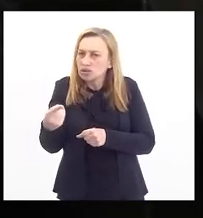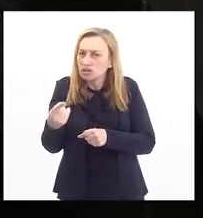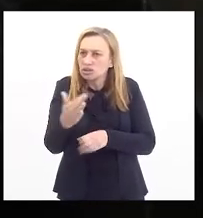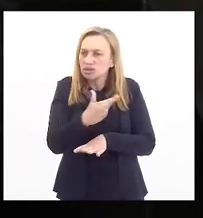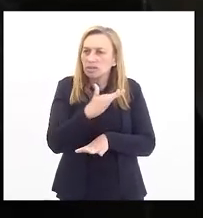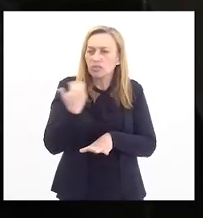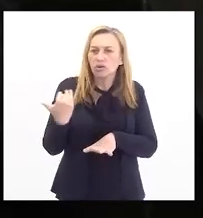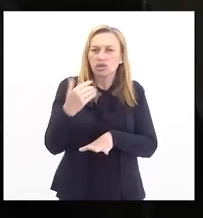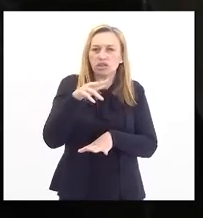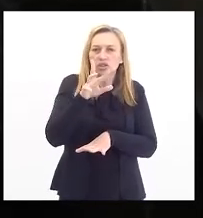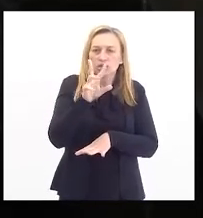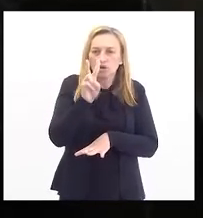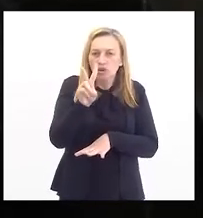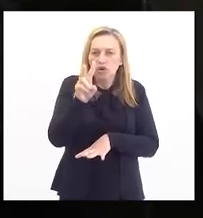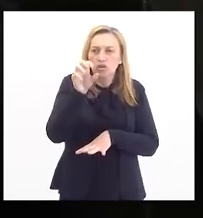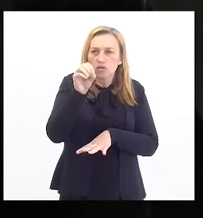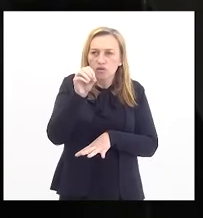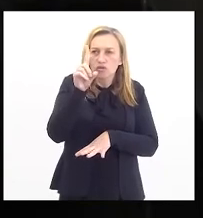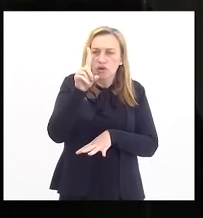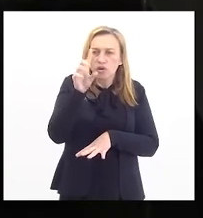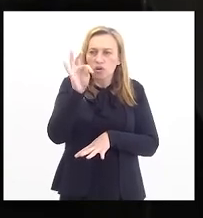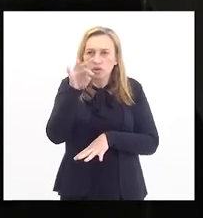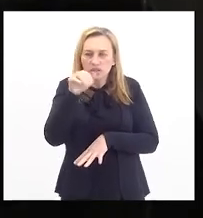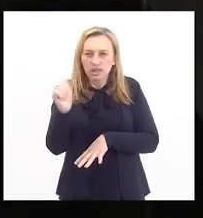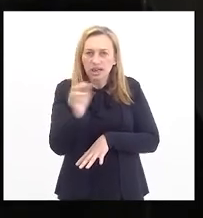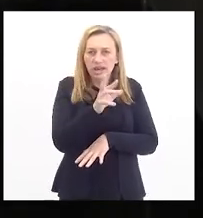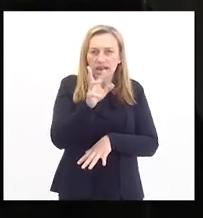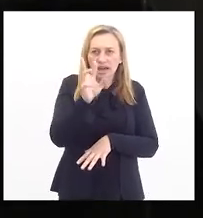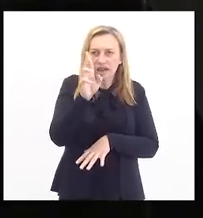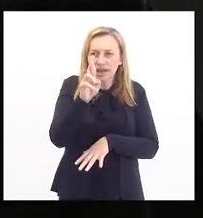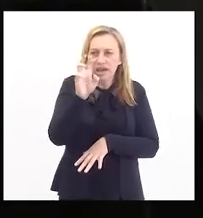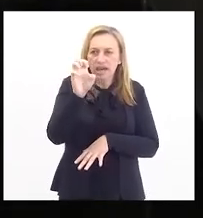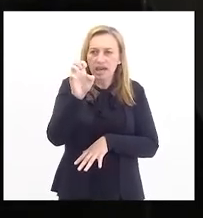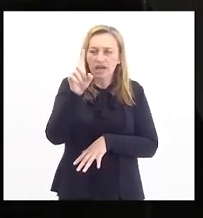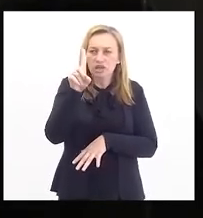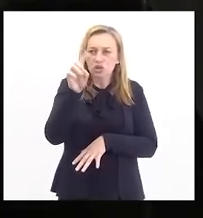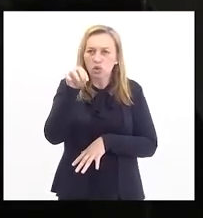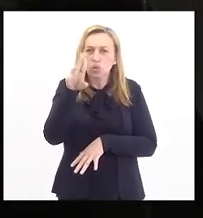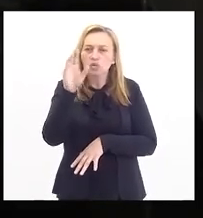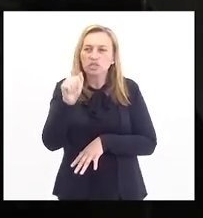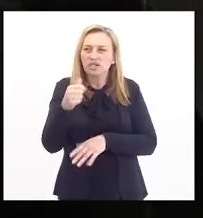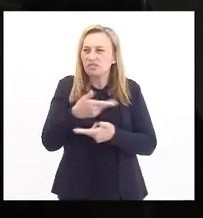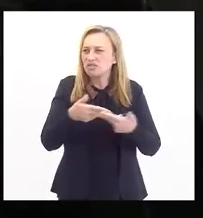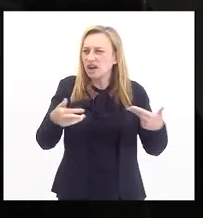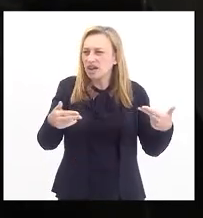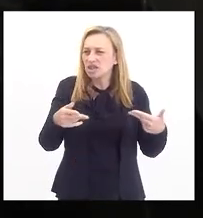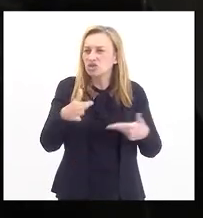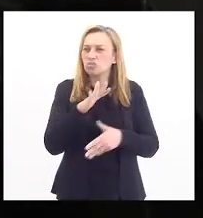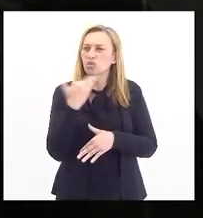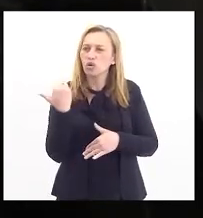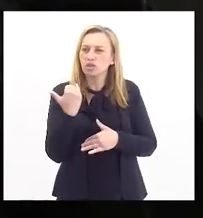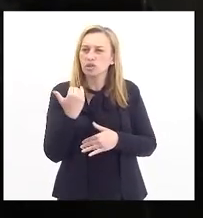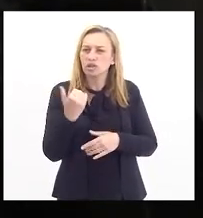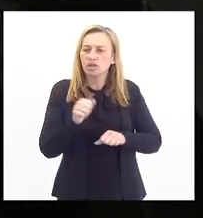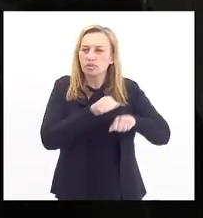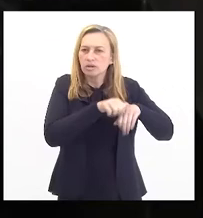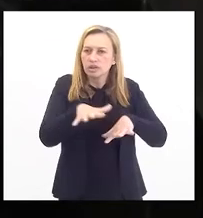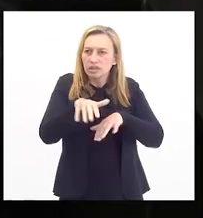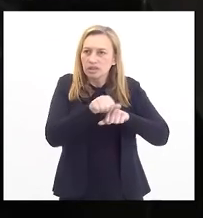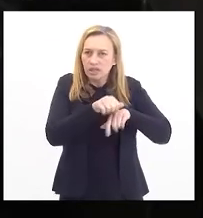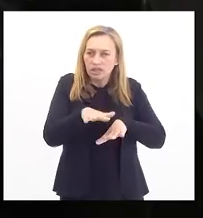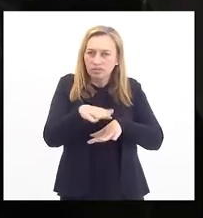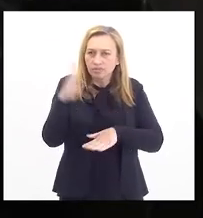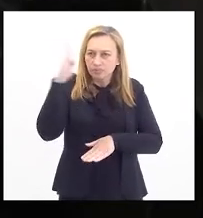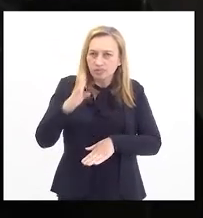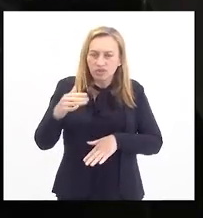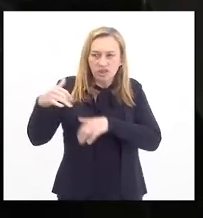de Volta Redonda. Lembramos daquele massacre perpetrado pelo Exército Brasileiro, que invadiu a